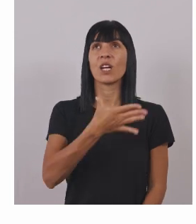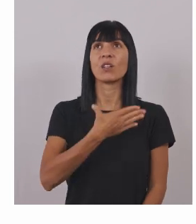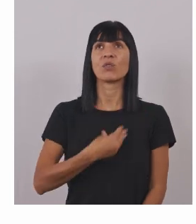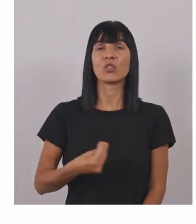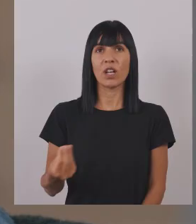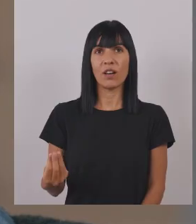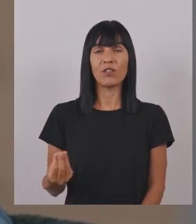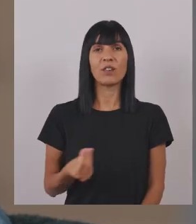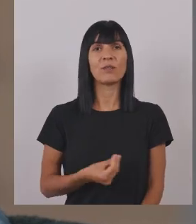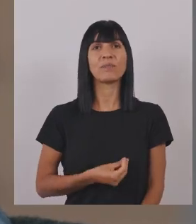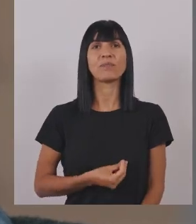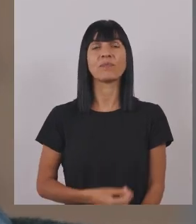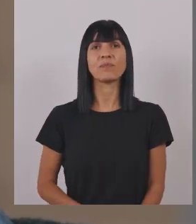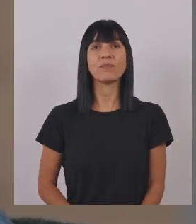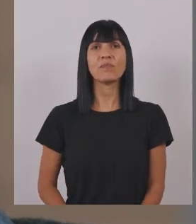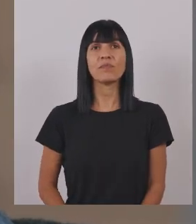Gostava era